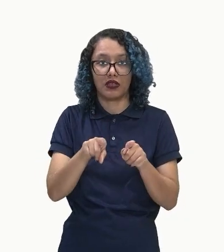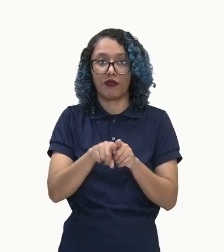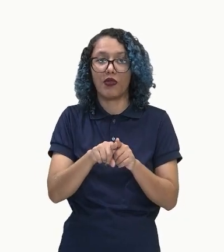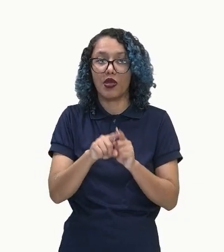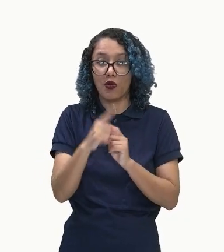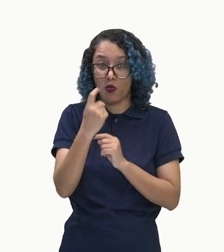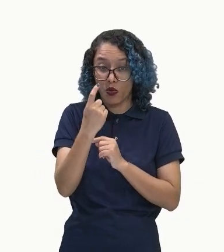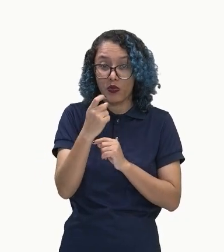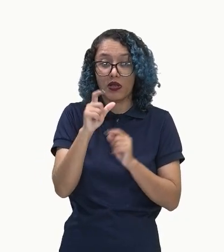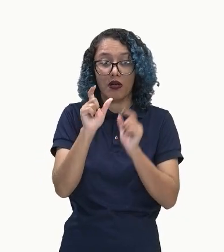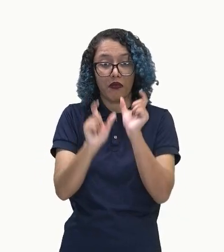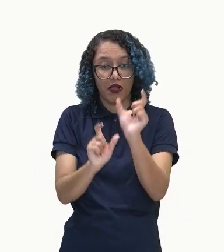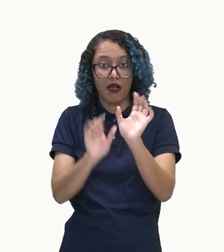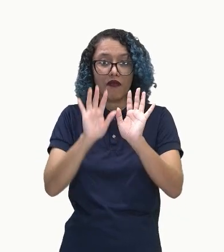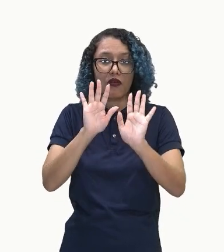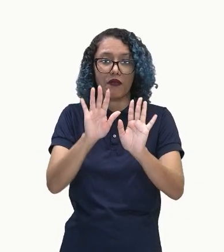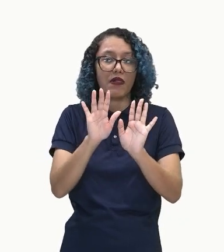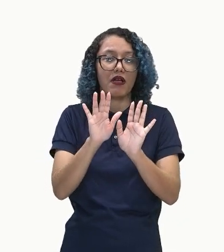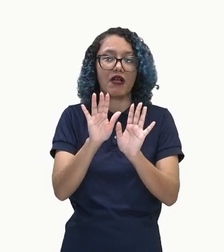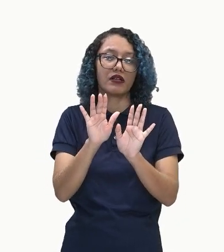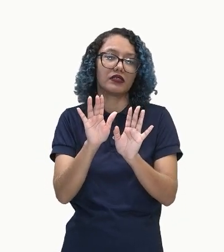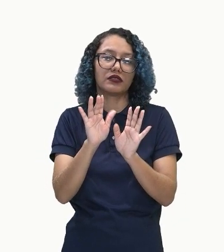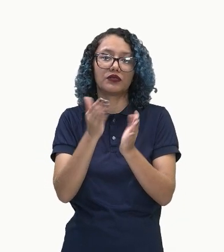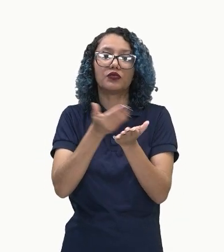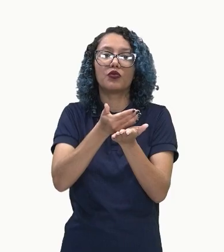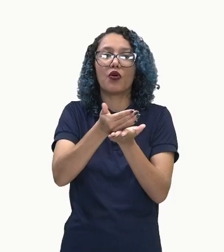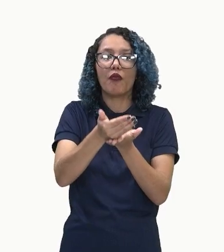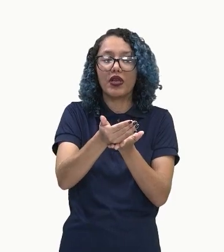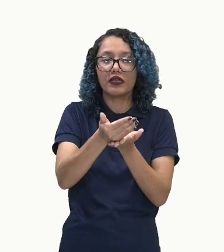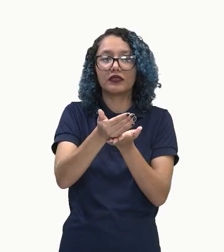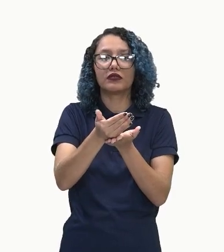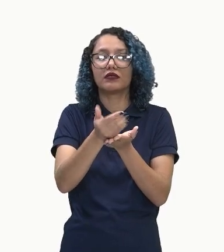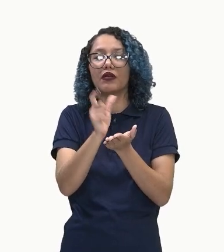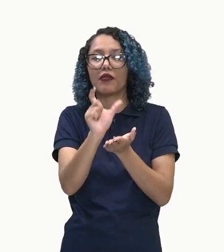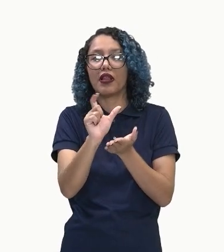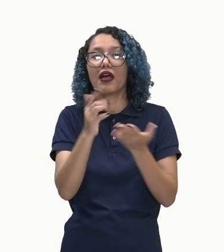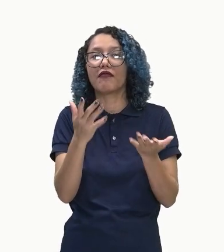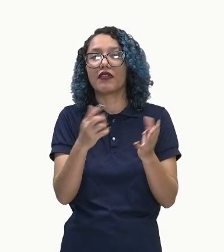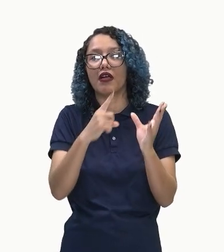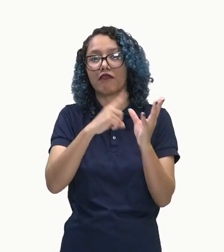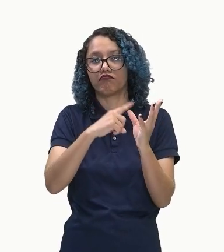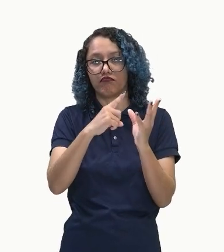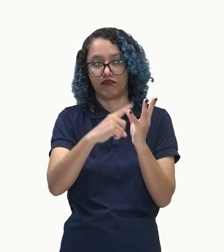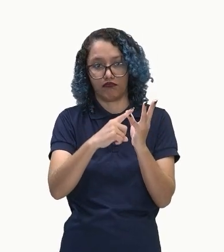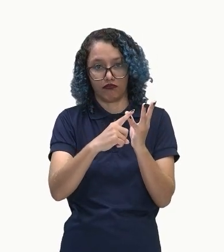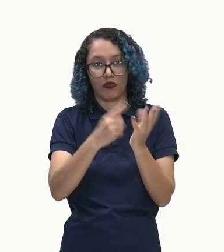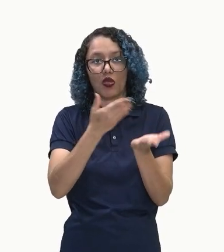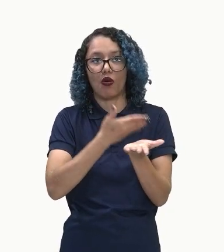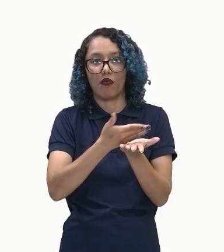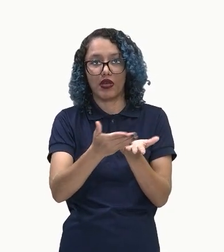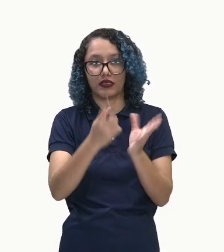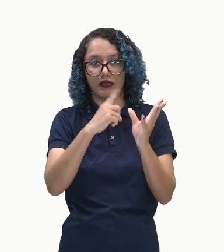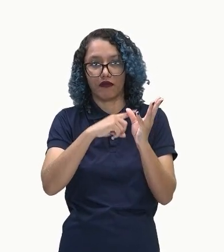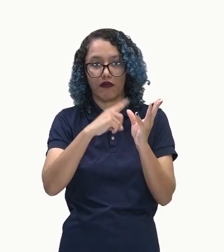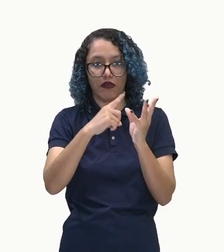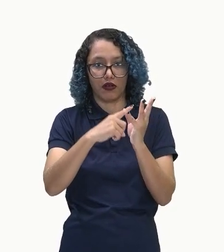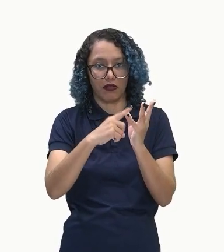tá? Só que com a inicial ali de vogal. tá certo? Olha só,